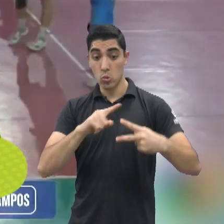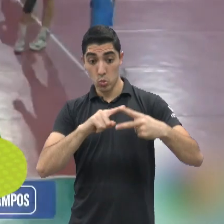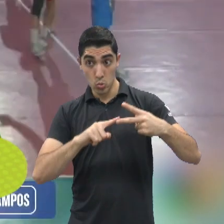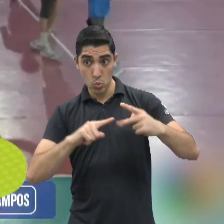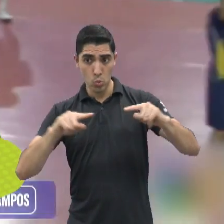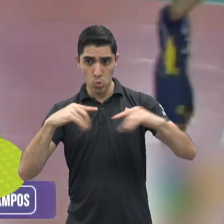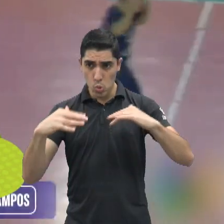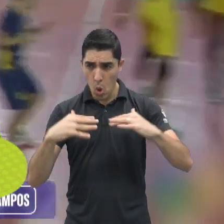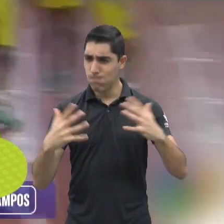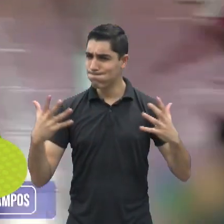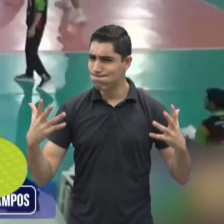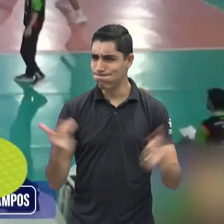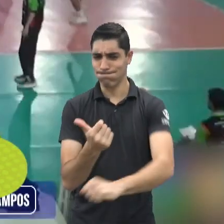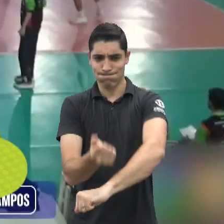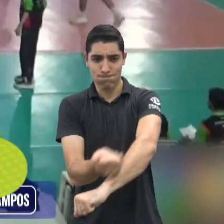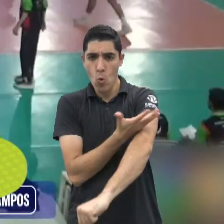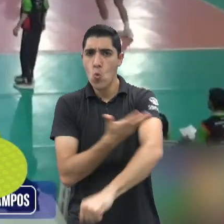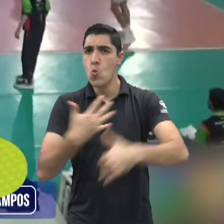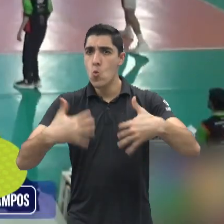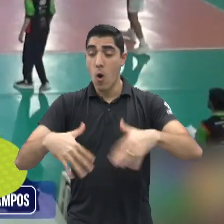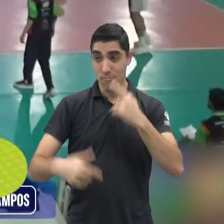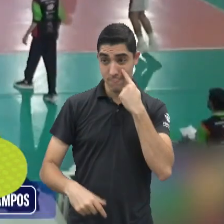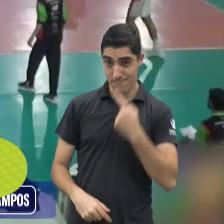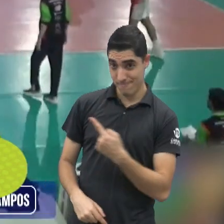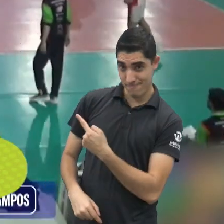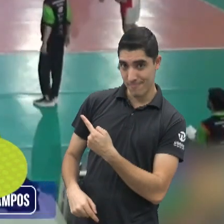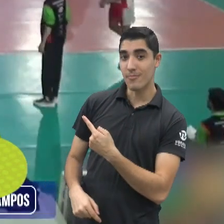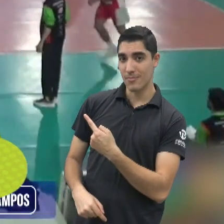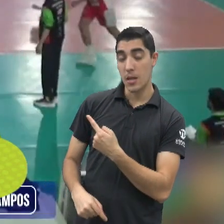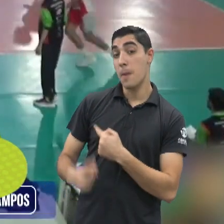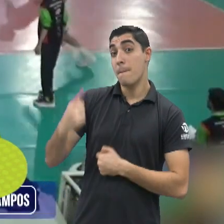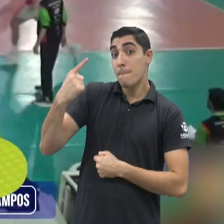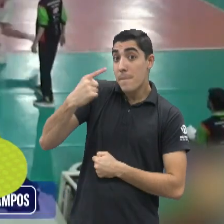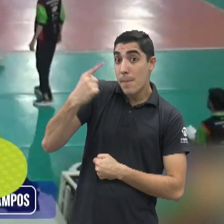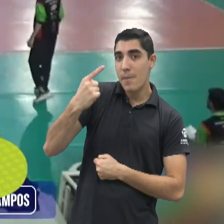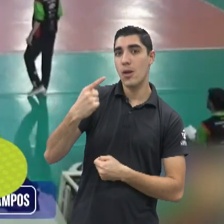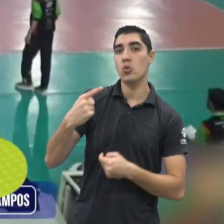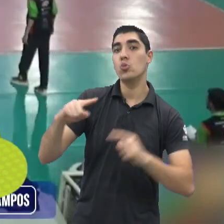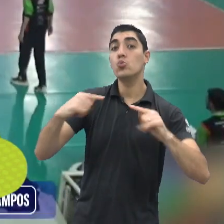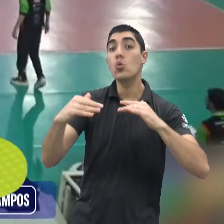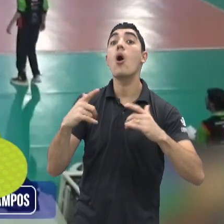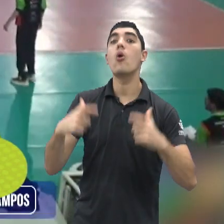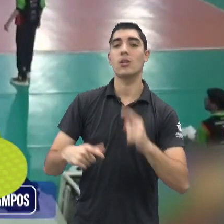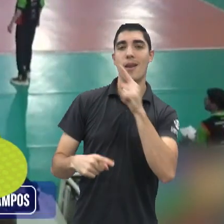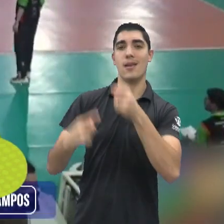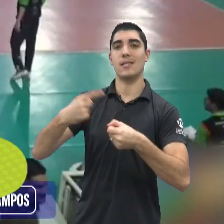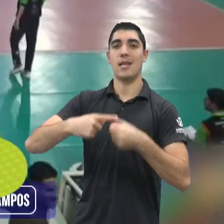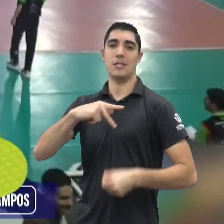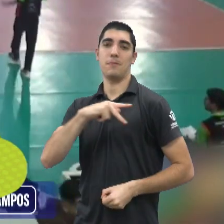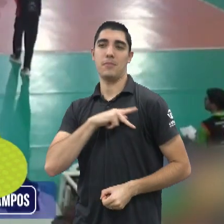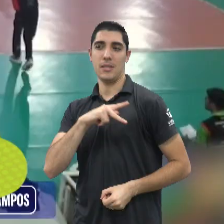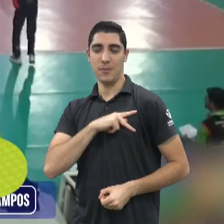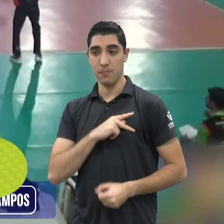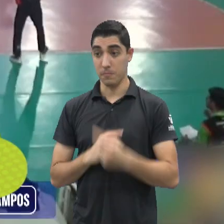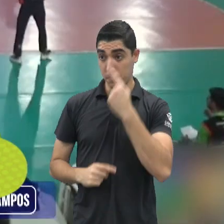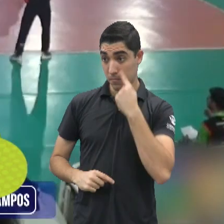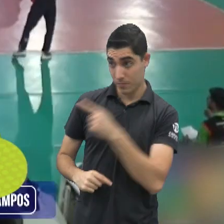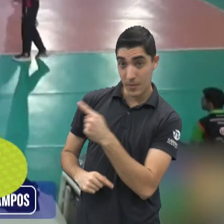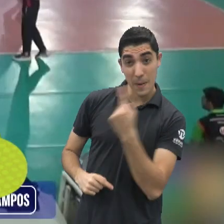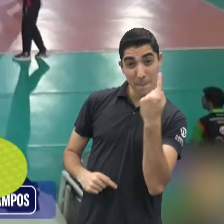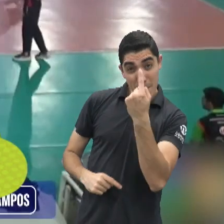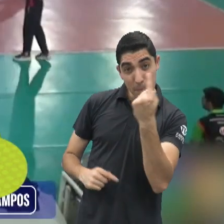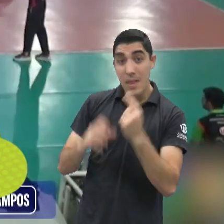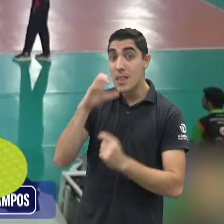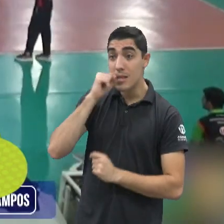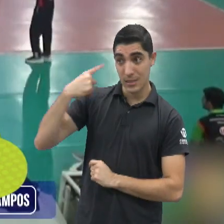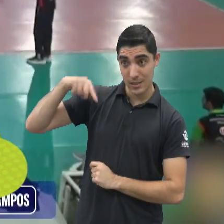emocionantes no duelo regional contra Pinda. Você está vendo aí a imagem do primeiro jogo lá em Pindamonhangaba. Na primeira partida, que foi essa aí, disputada no